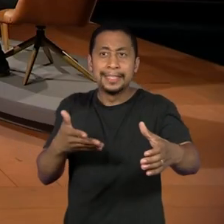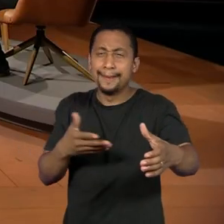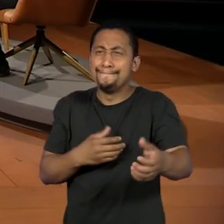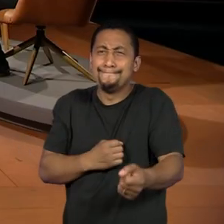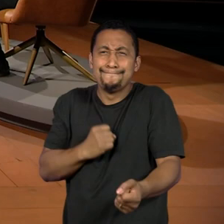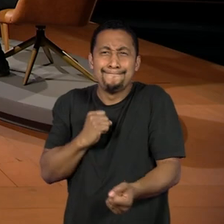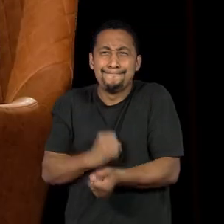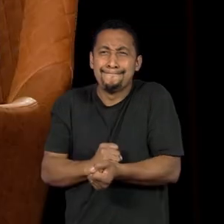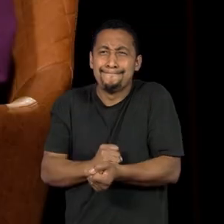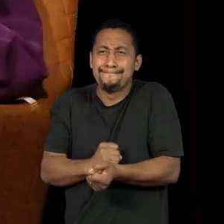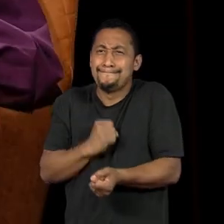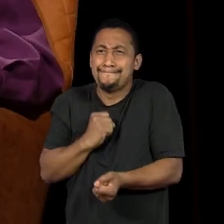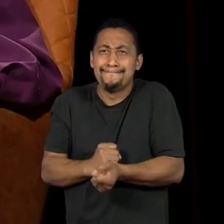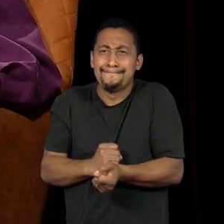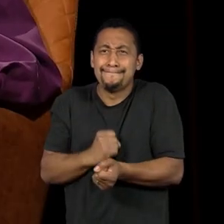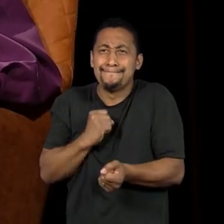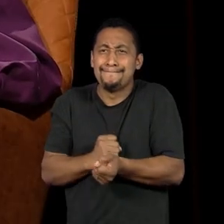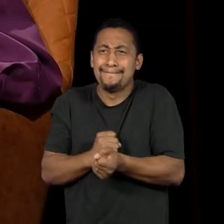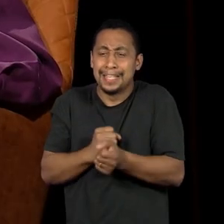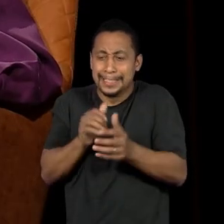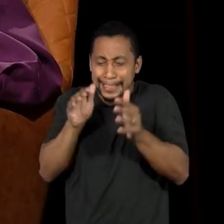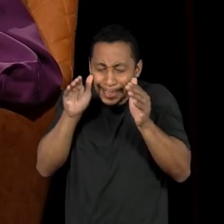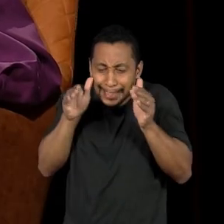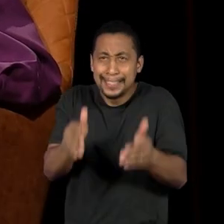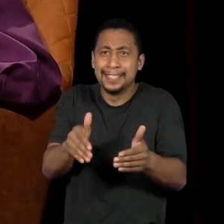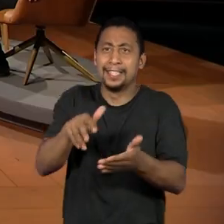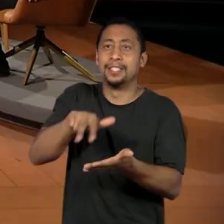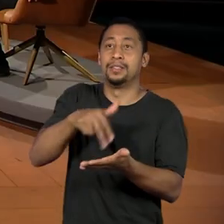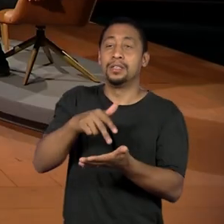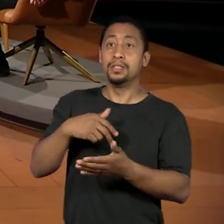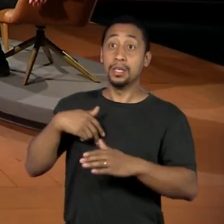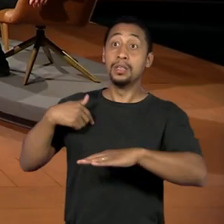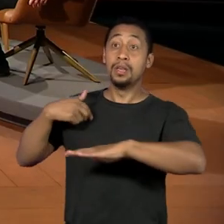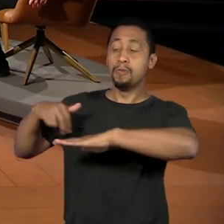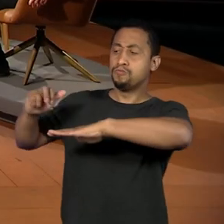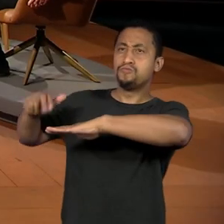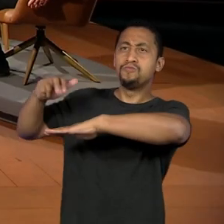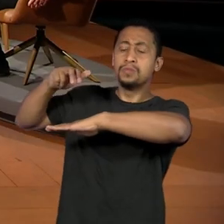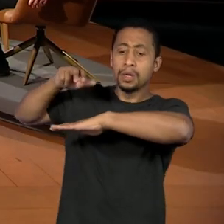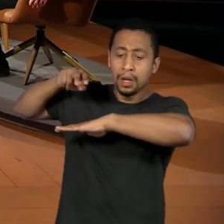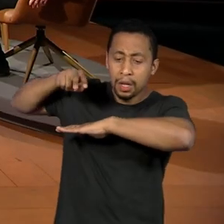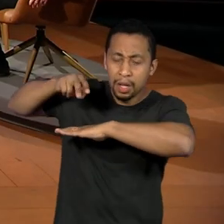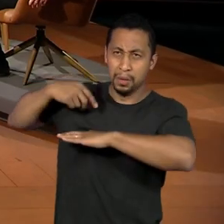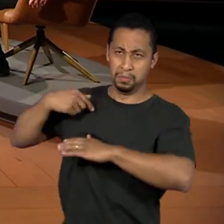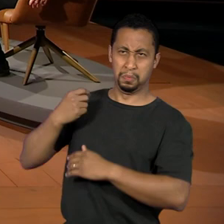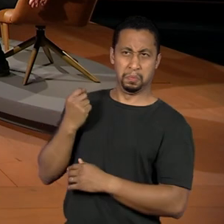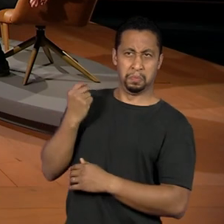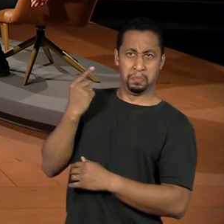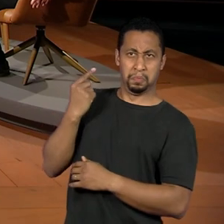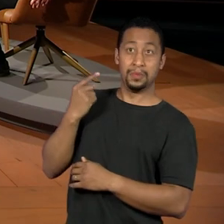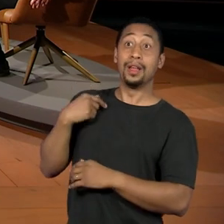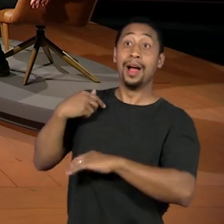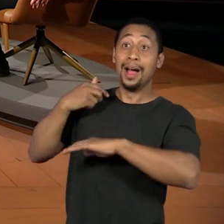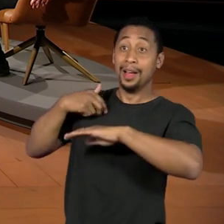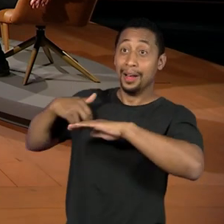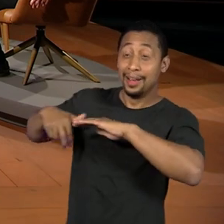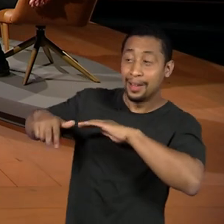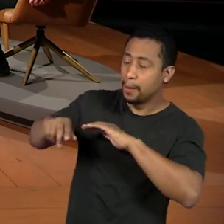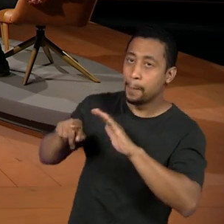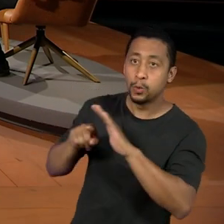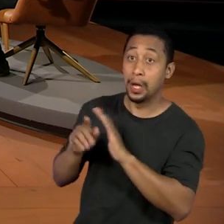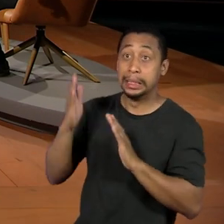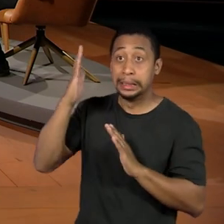assim. Aí eu passava e dizia, ah, que diabo, essa mulher só sabe fazer plié. Só sabe fazer plié e